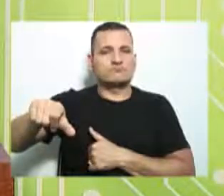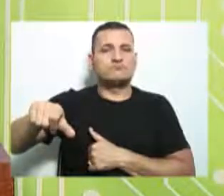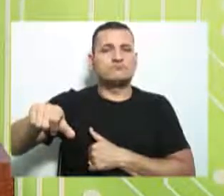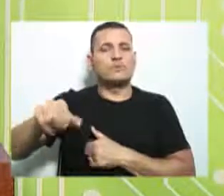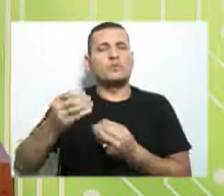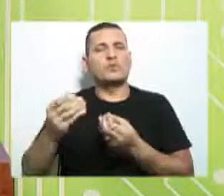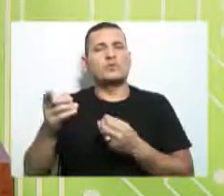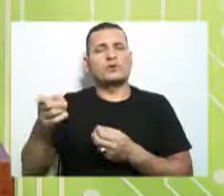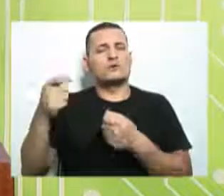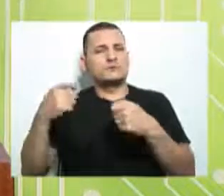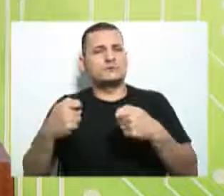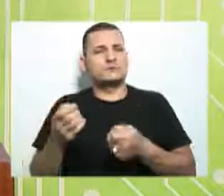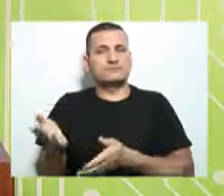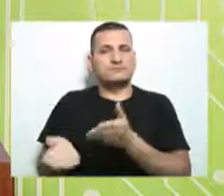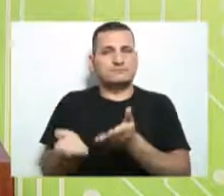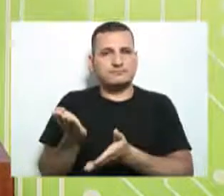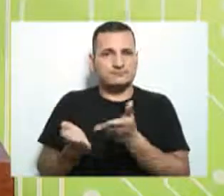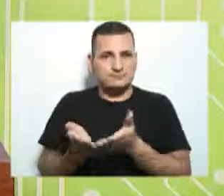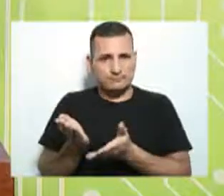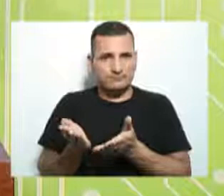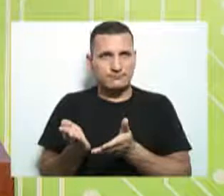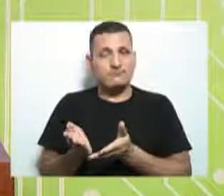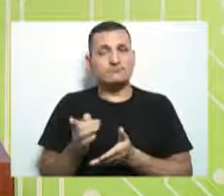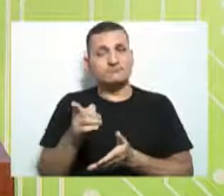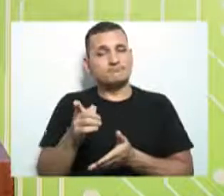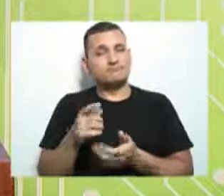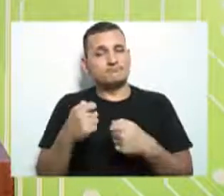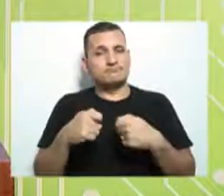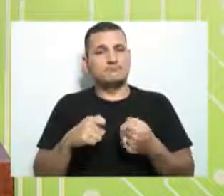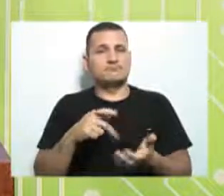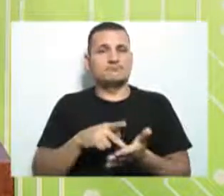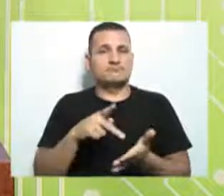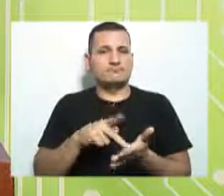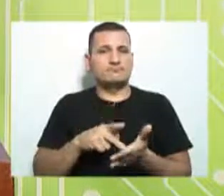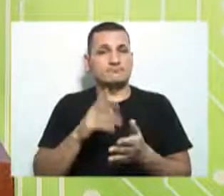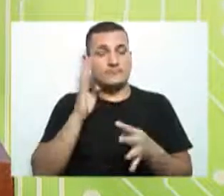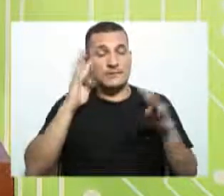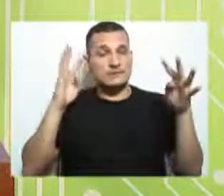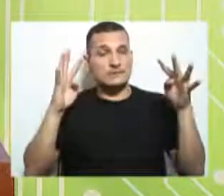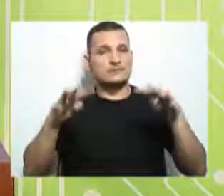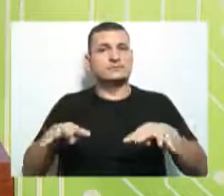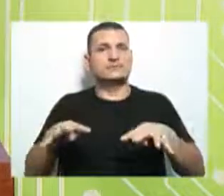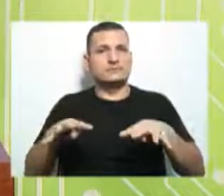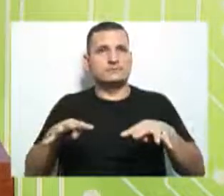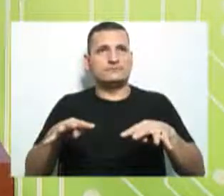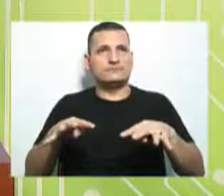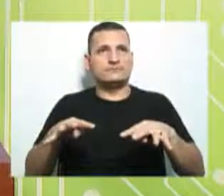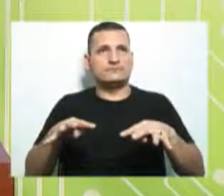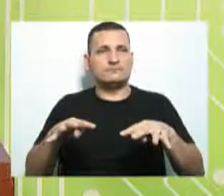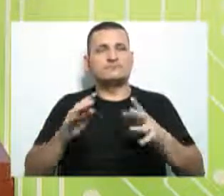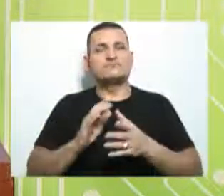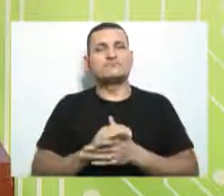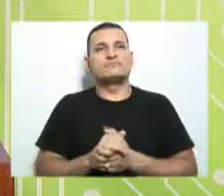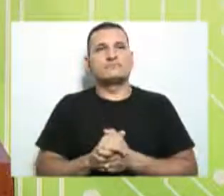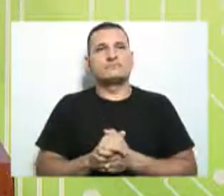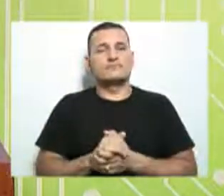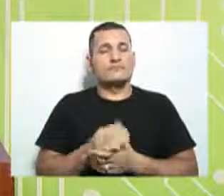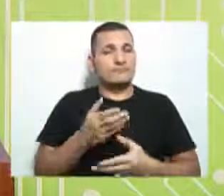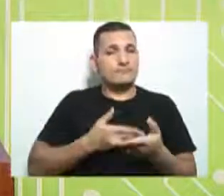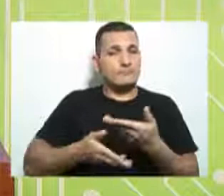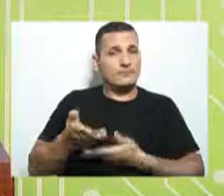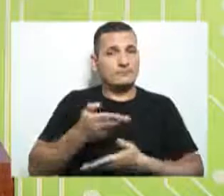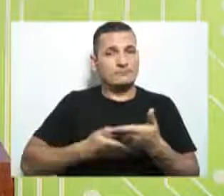ele precisa ser atendido. E isso requer, claro, muita atenção com